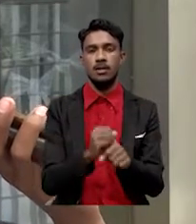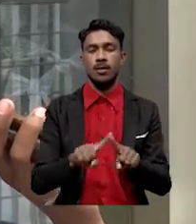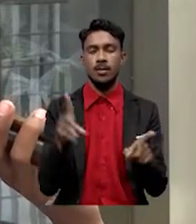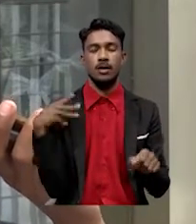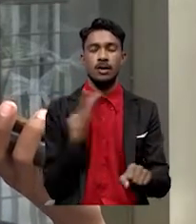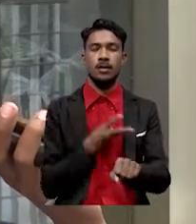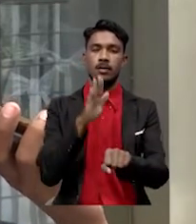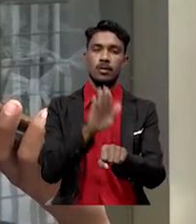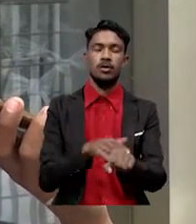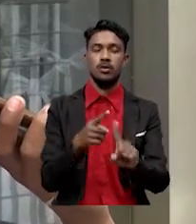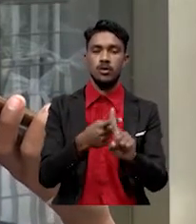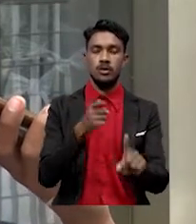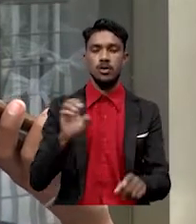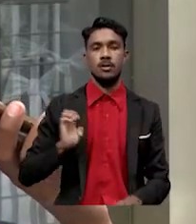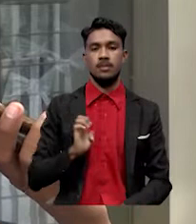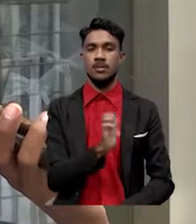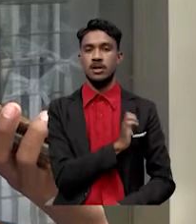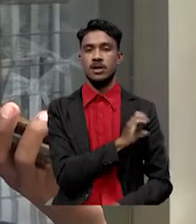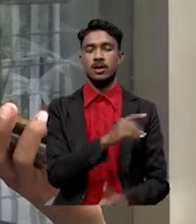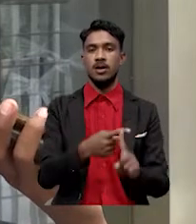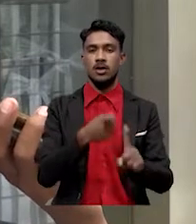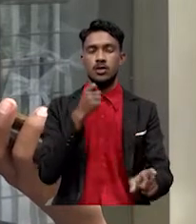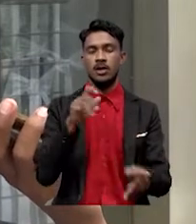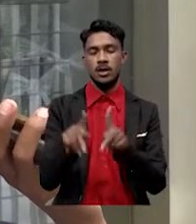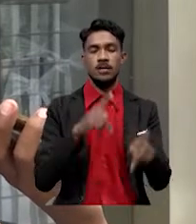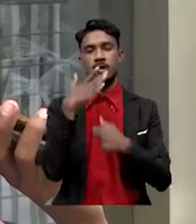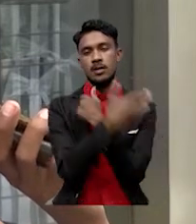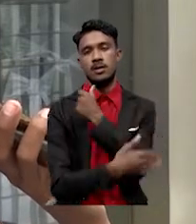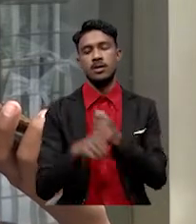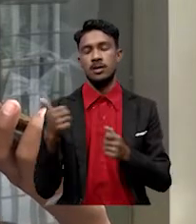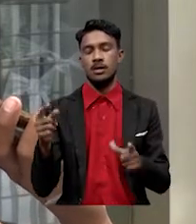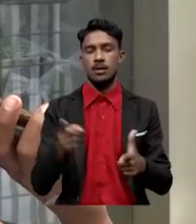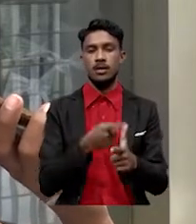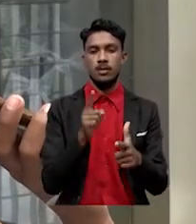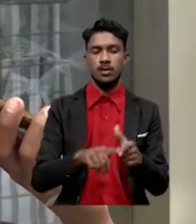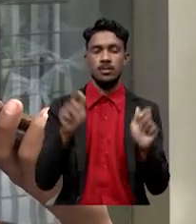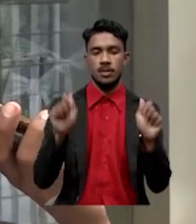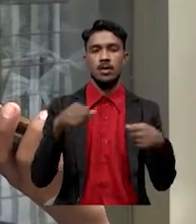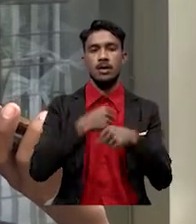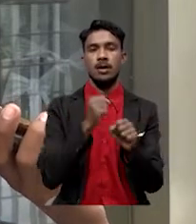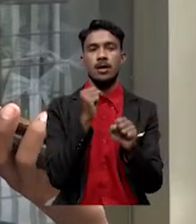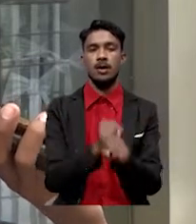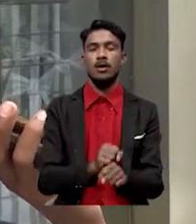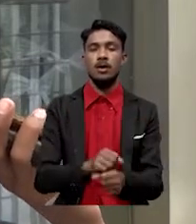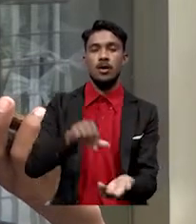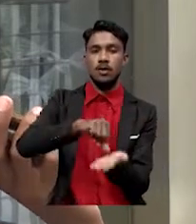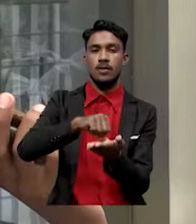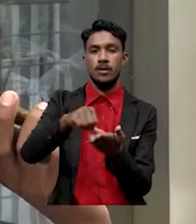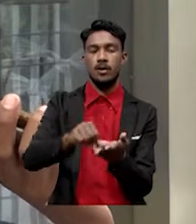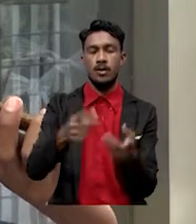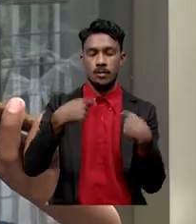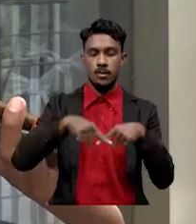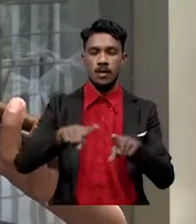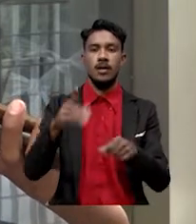Lutan, Lihusi, embaixada, Husi, negócio estrangeiro. Para depois bele halmos convite oficial da embaixada da Síria, para depois